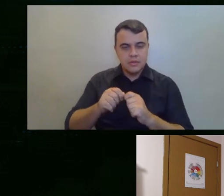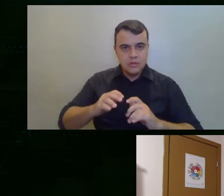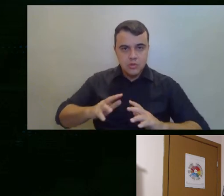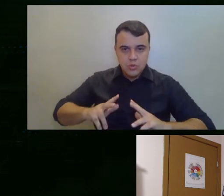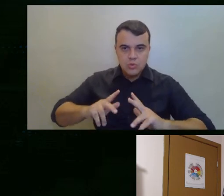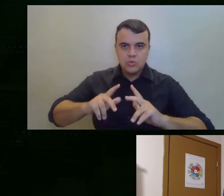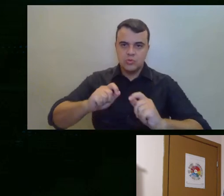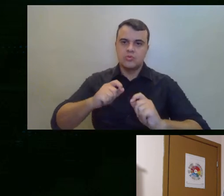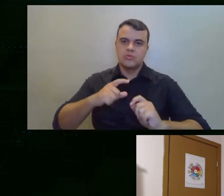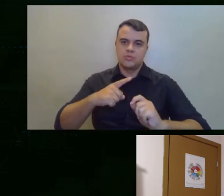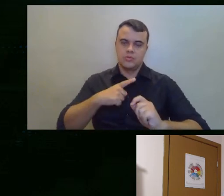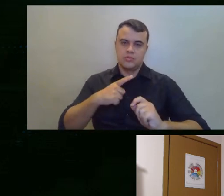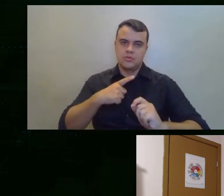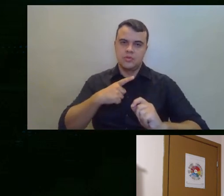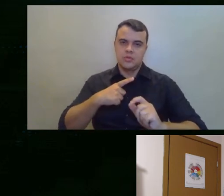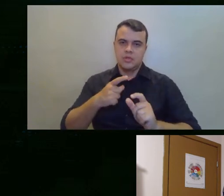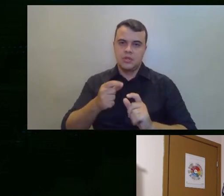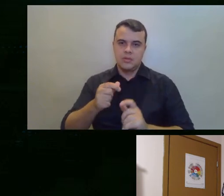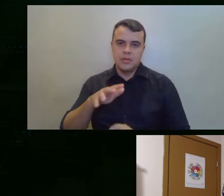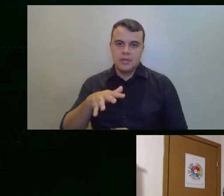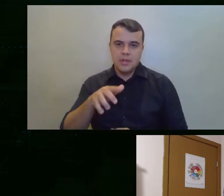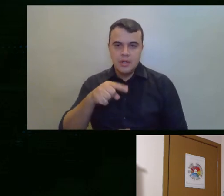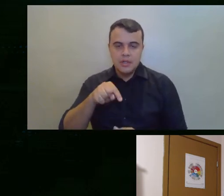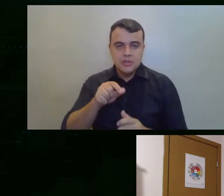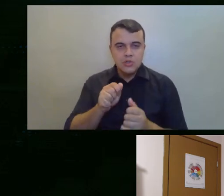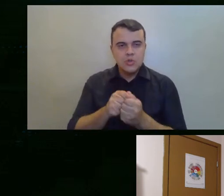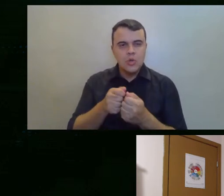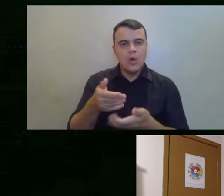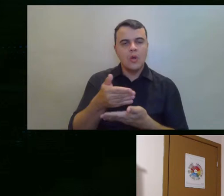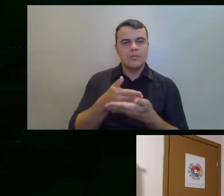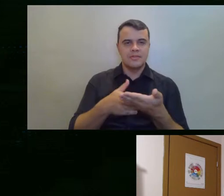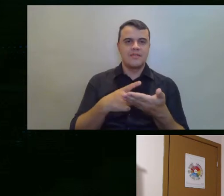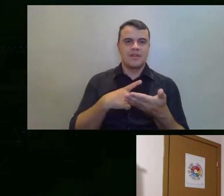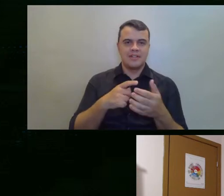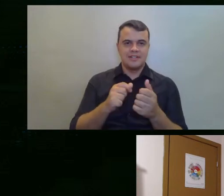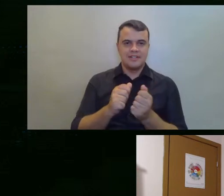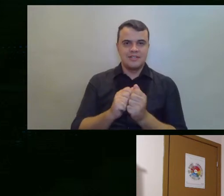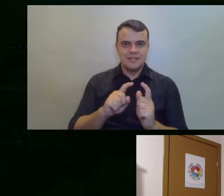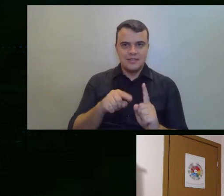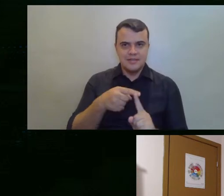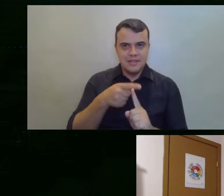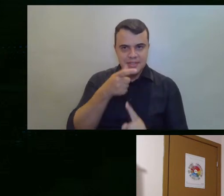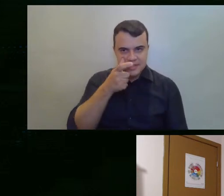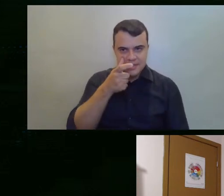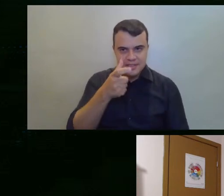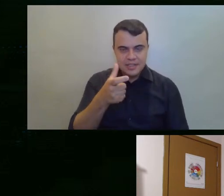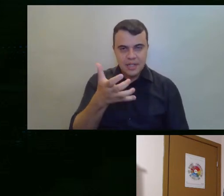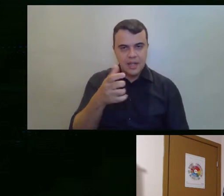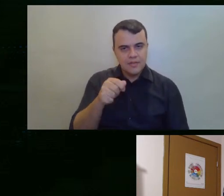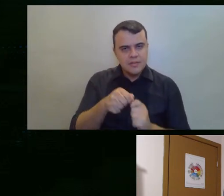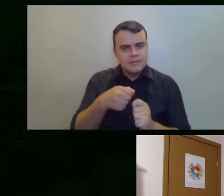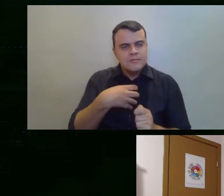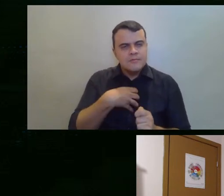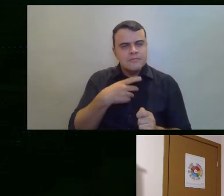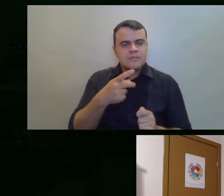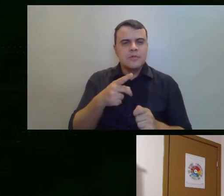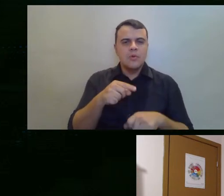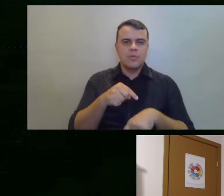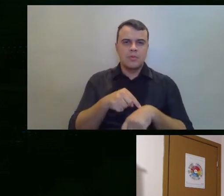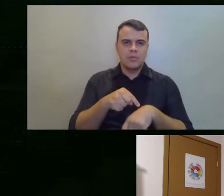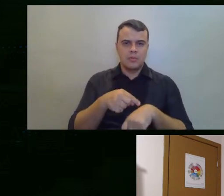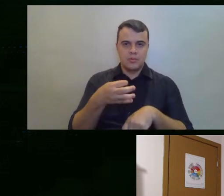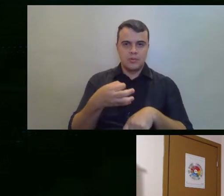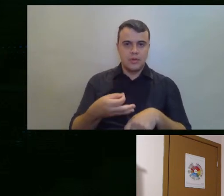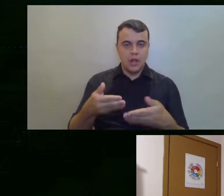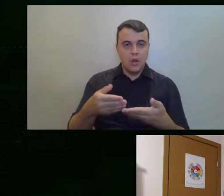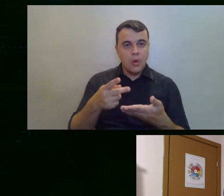tem né com o cupom aí correndosão compartilhou vai ficar mais interessante ainda ver se faz sentido aí para o seu momento para